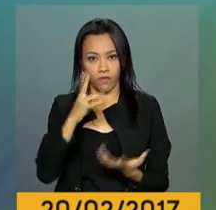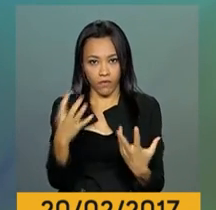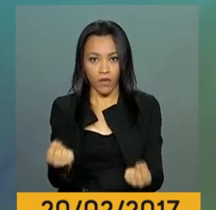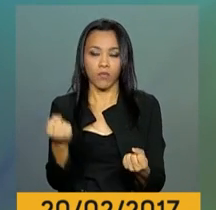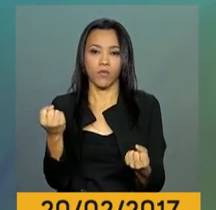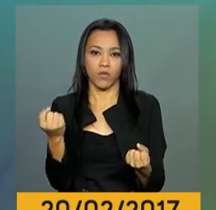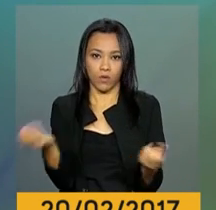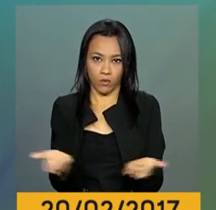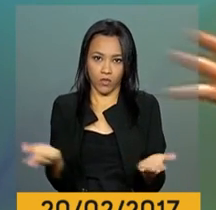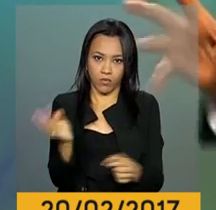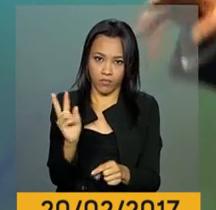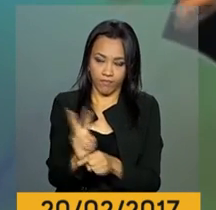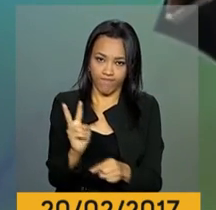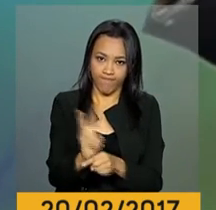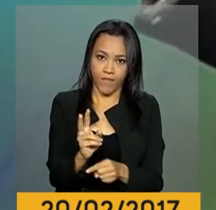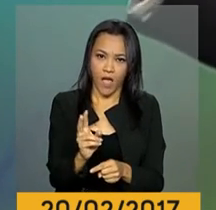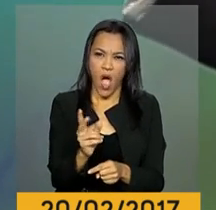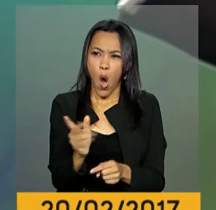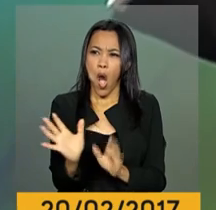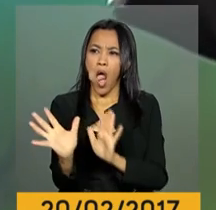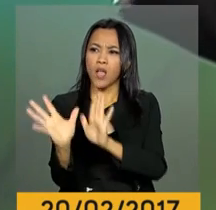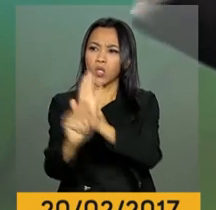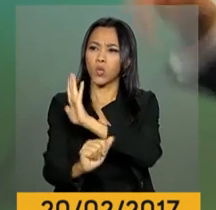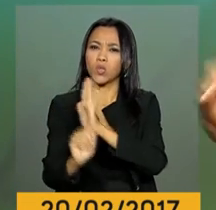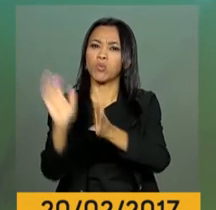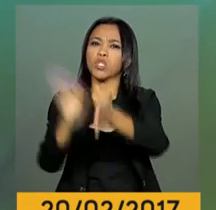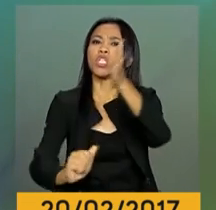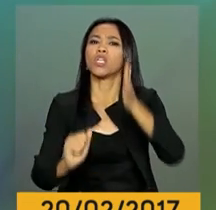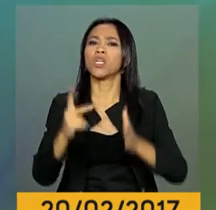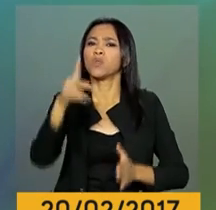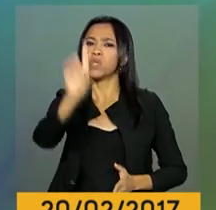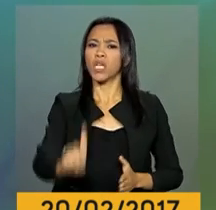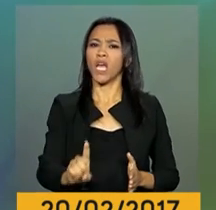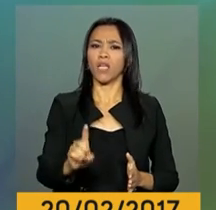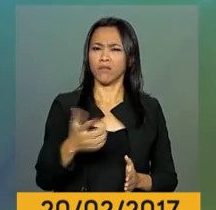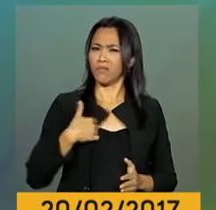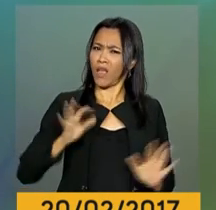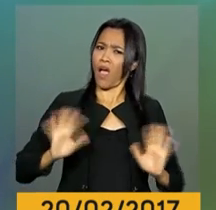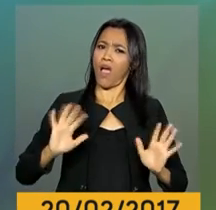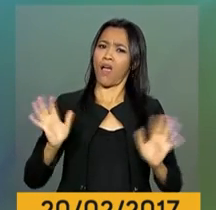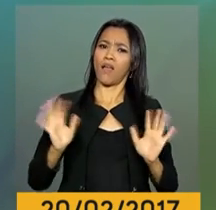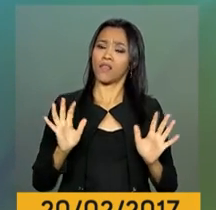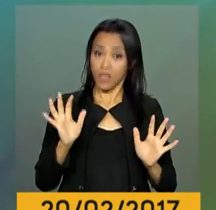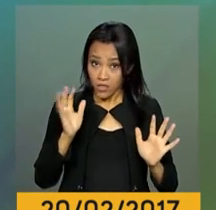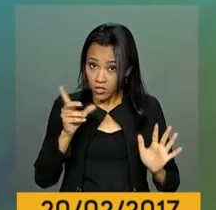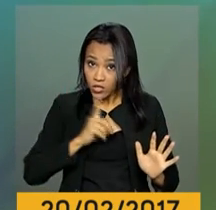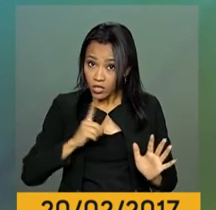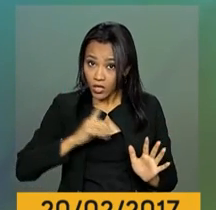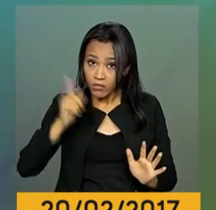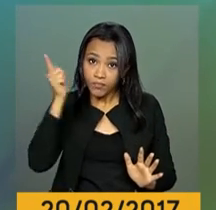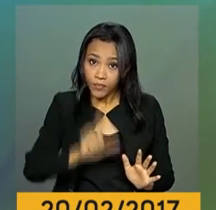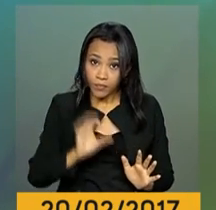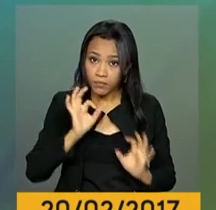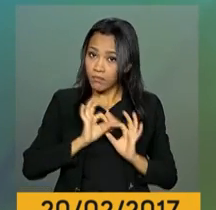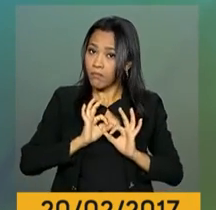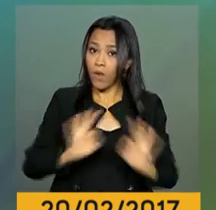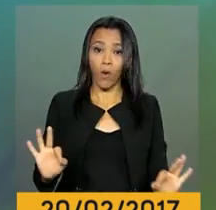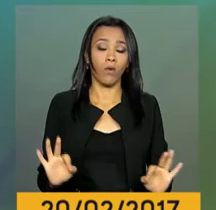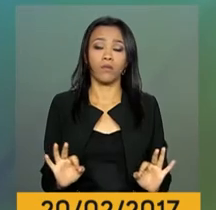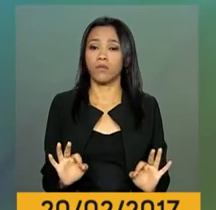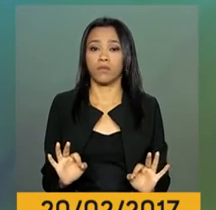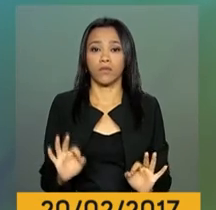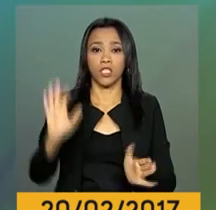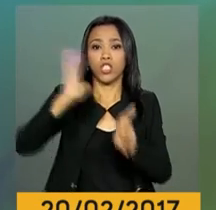porque também dizem o seguinte, olha aqui, estão roubando os seus direitos, etc. Nada disso. Quem tem direito adquirido, adquirido está. Não é?